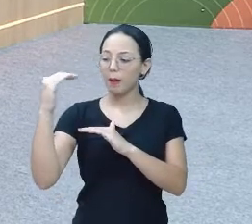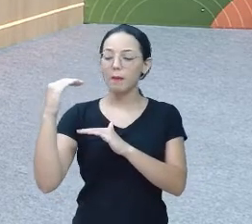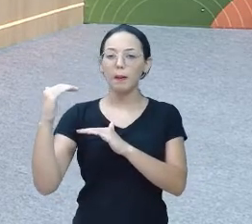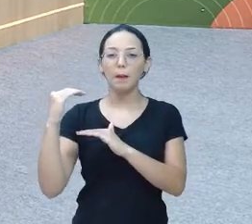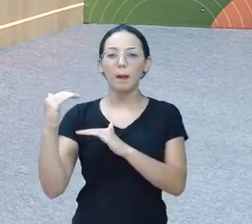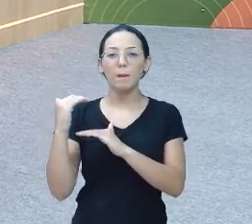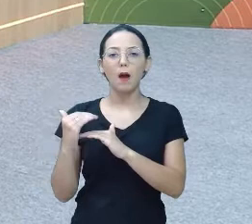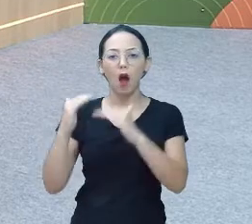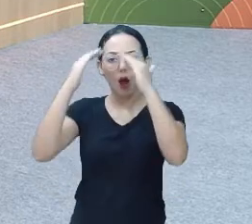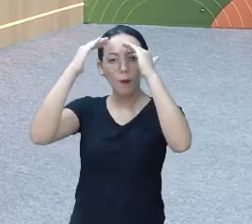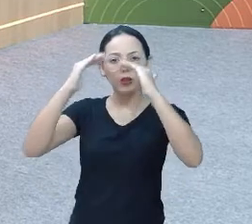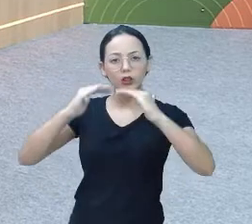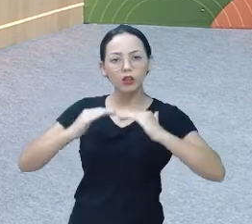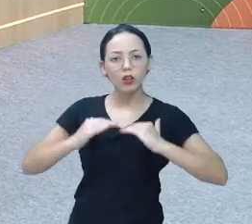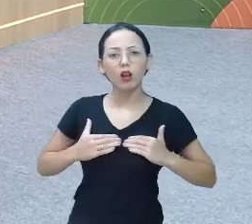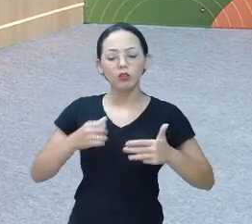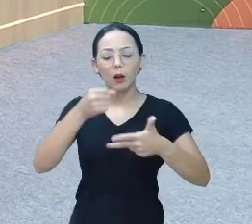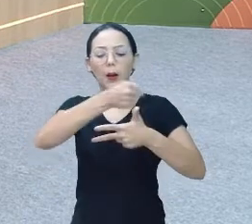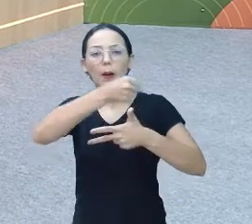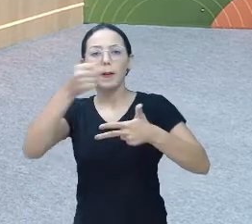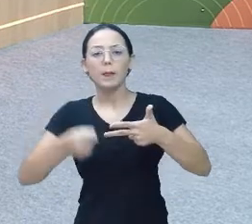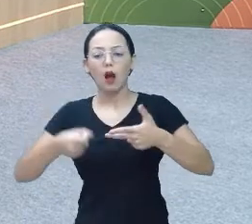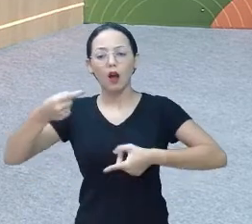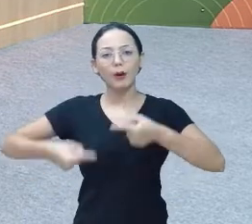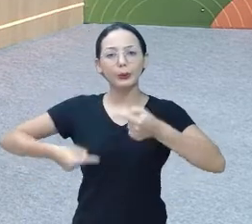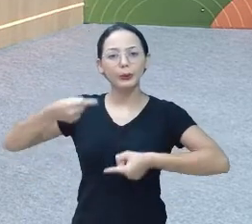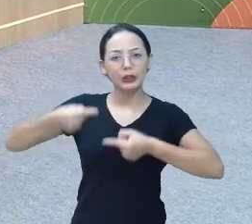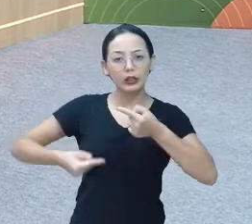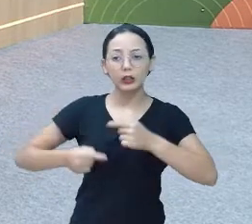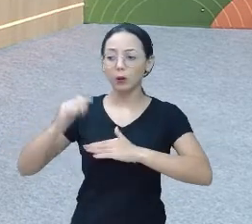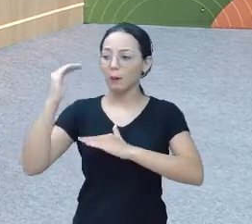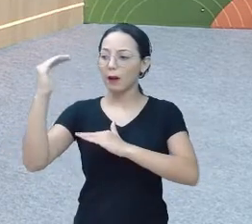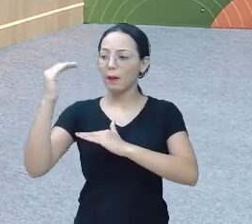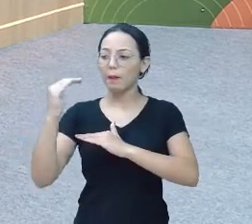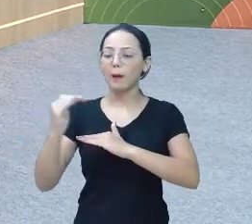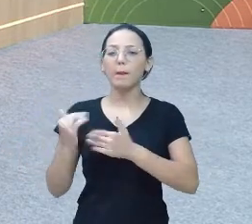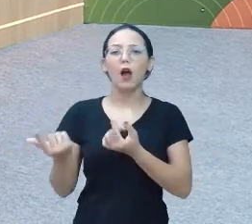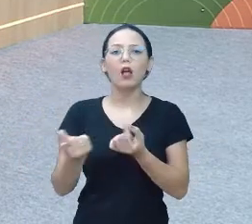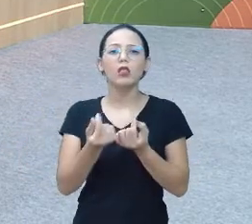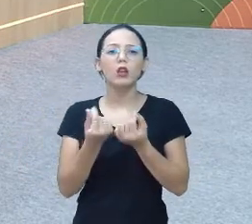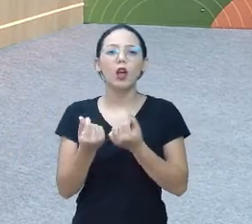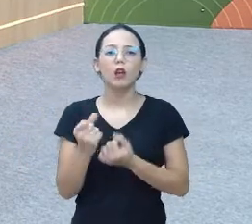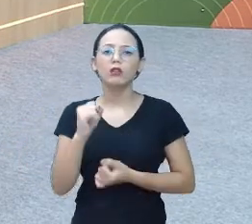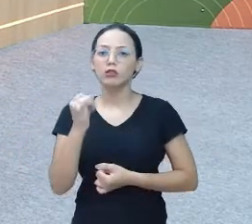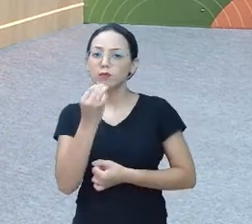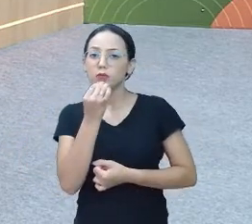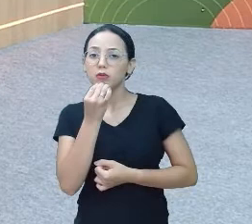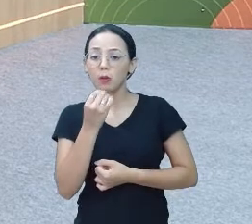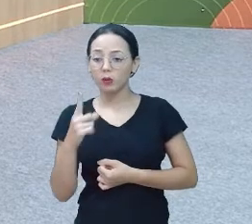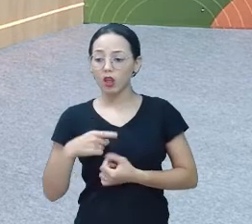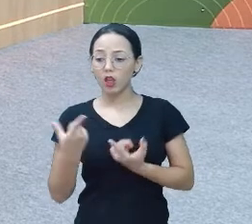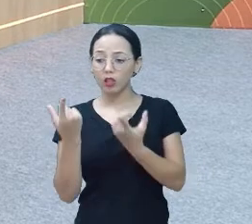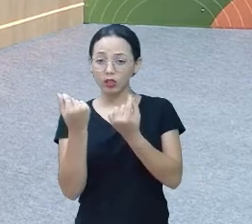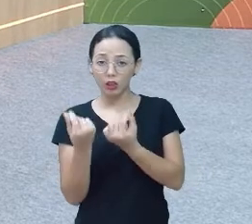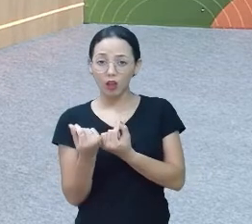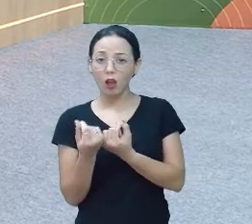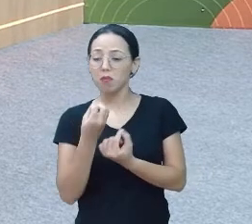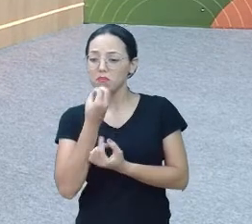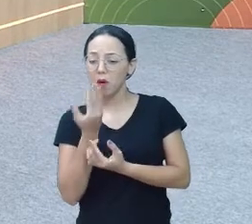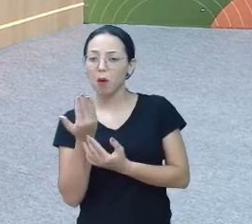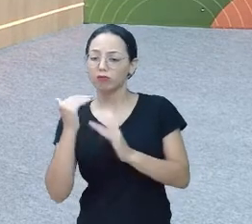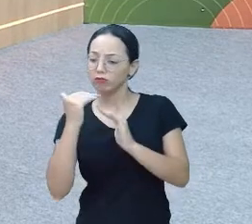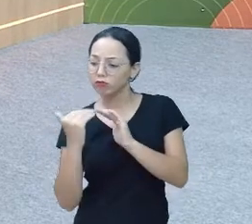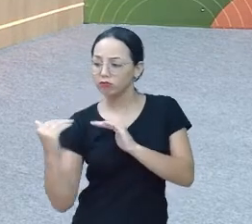né, o padrão de poder político na realidade, né, era baseado na renda. Então, quanto mais renda tivesse um cidadão,